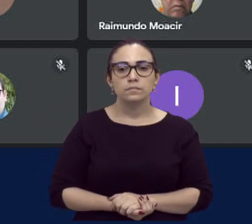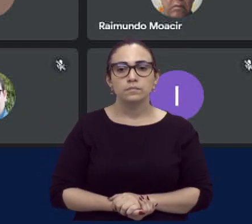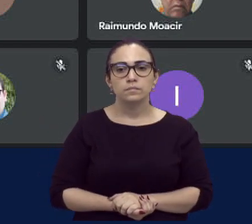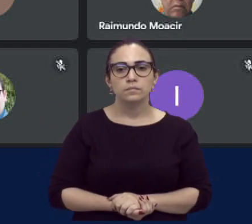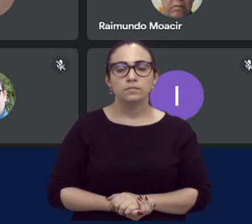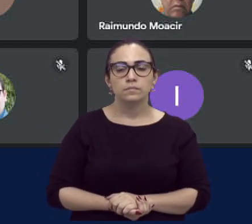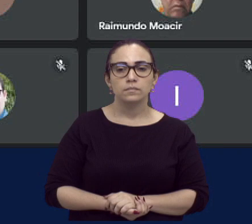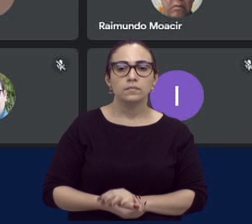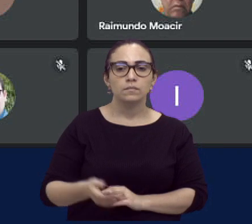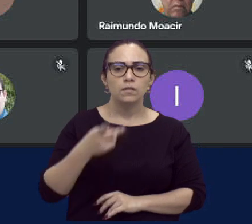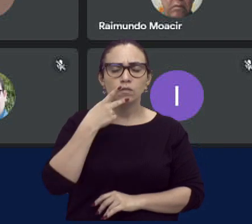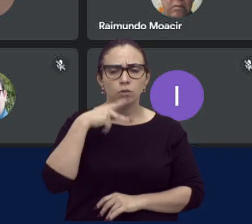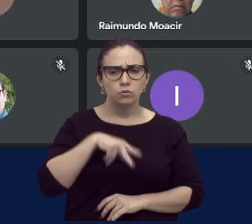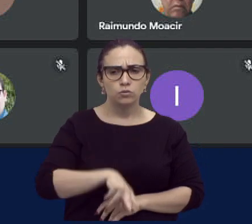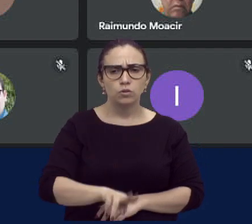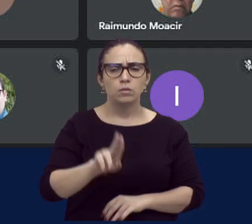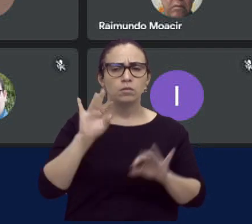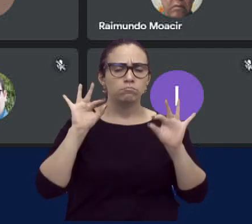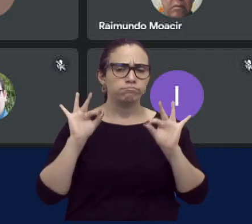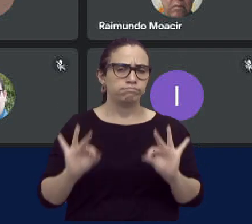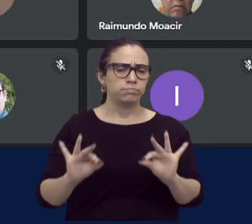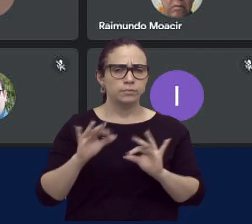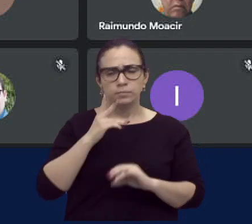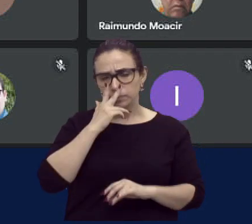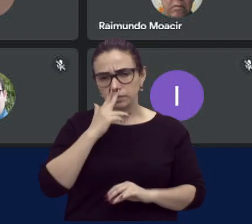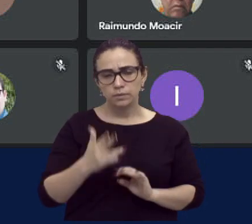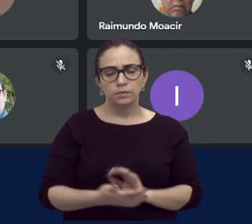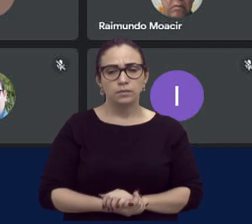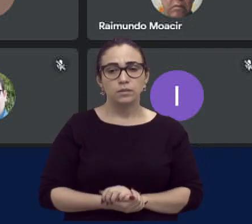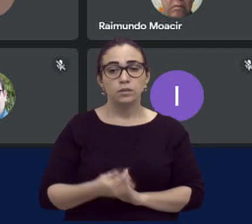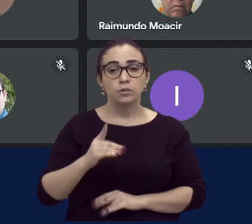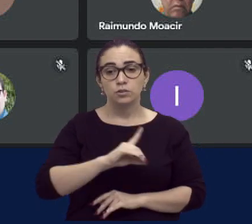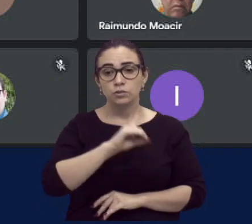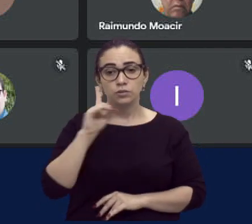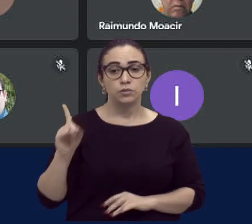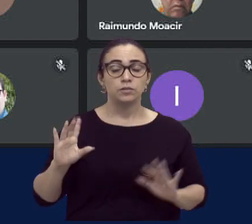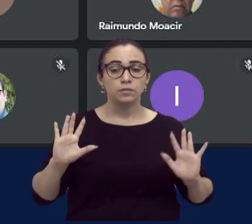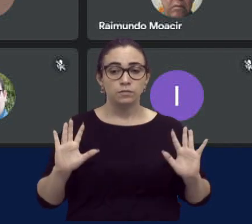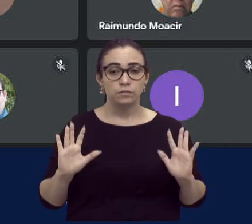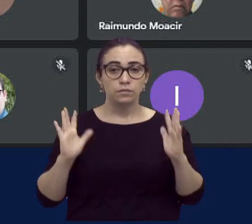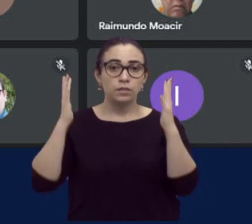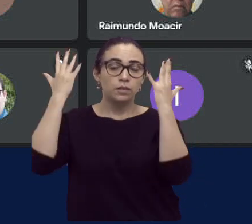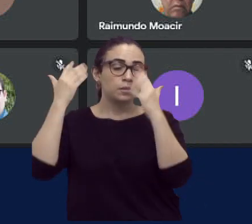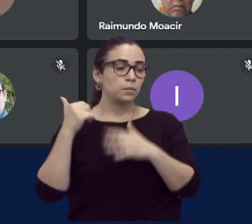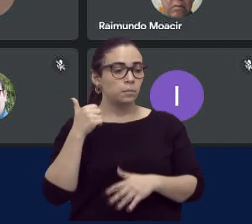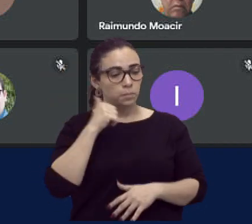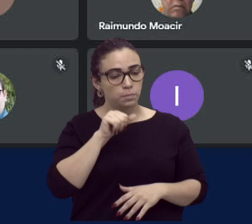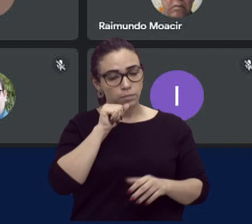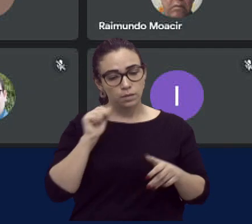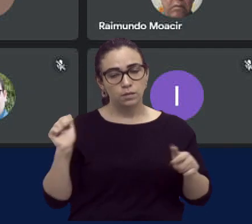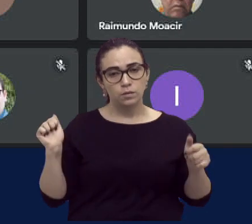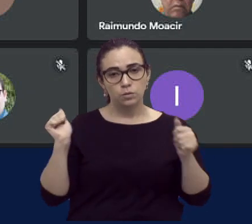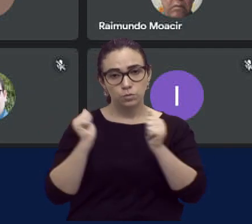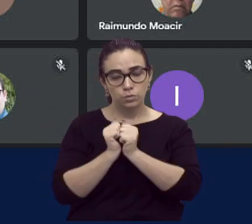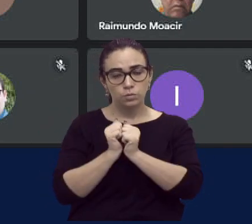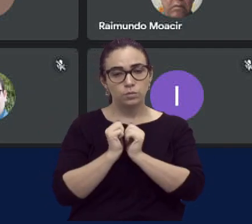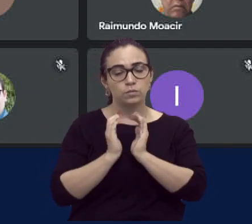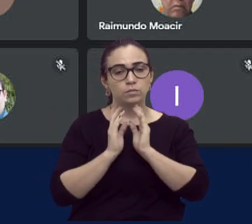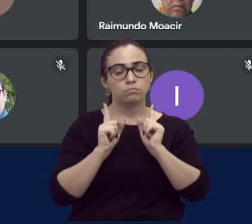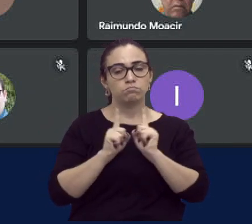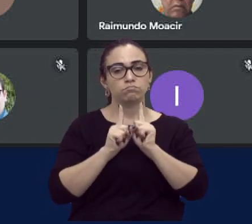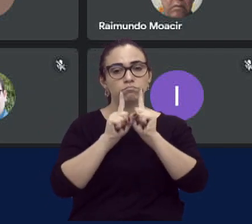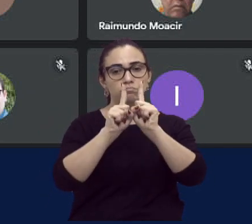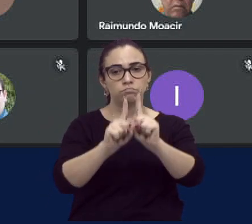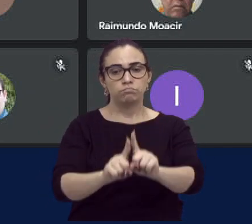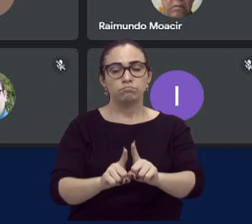irmão gêmeo mesmo. Então, no dia do evento, a mãe foi, né? E quando chegou lá, gente, tem